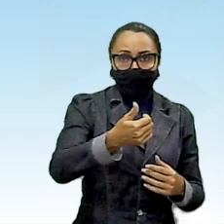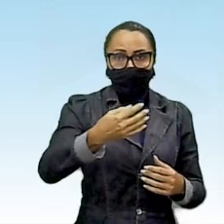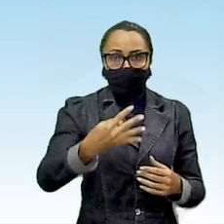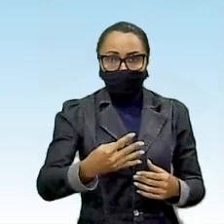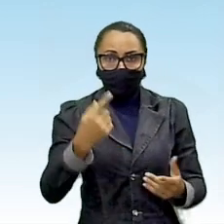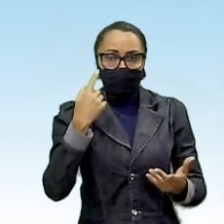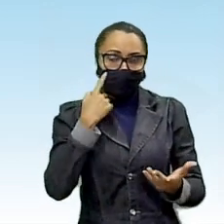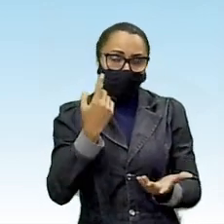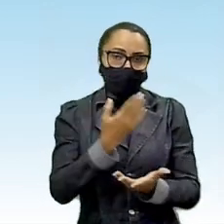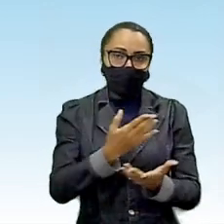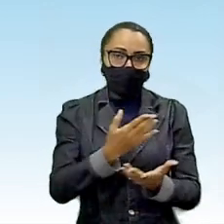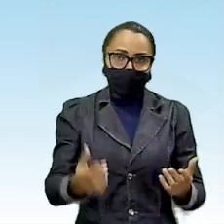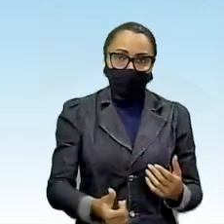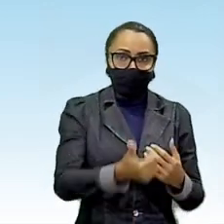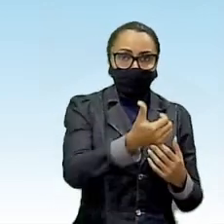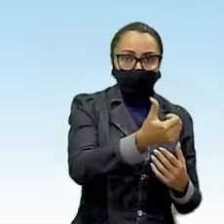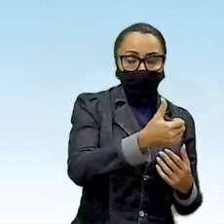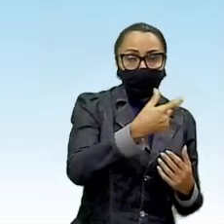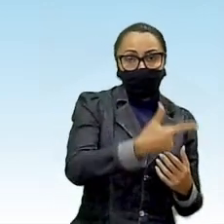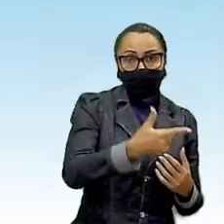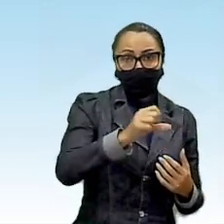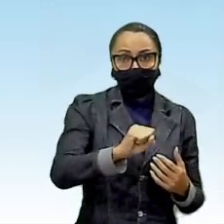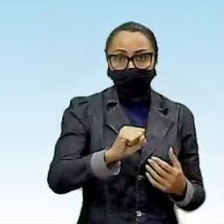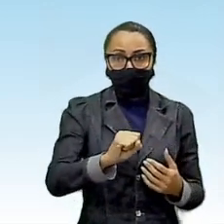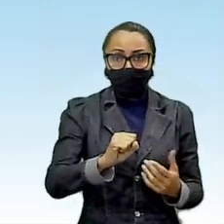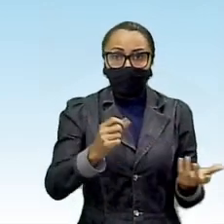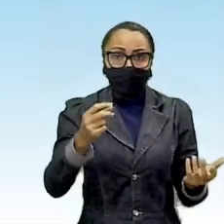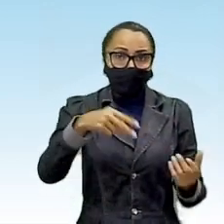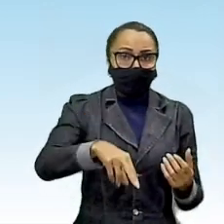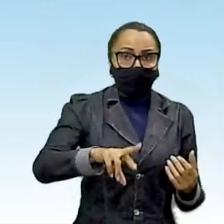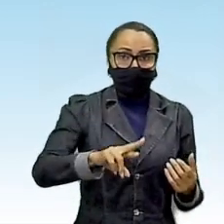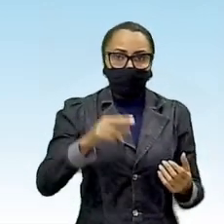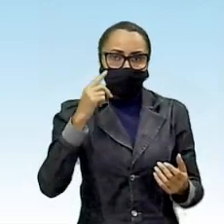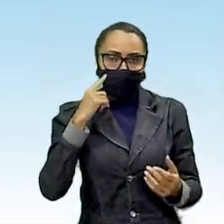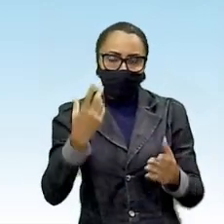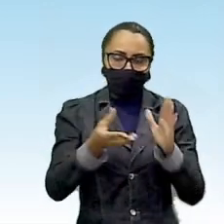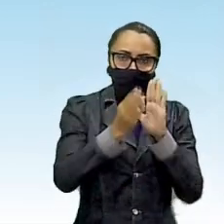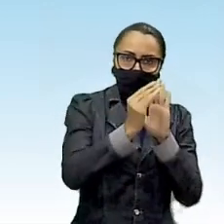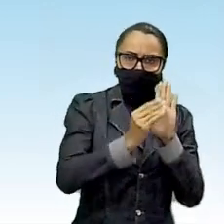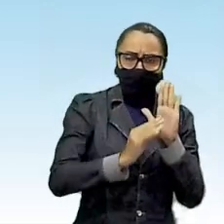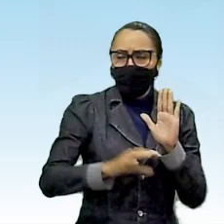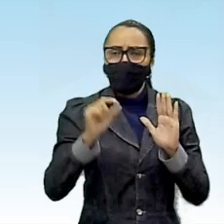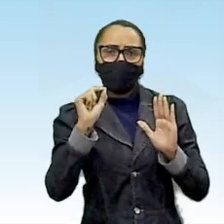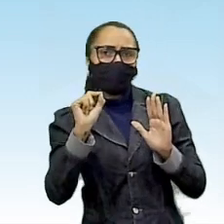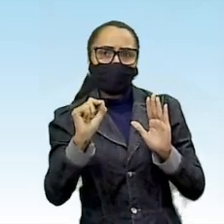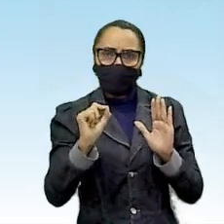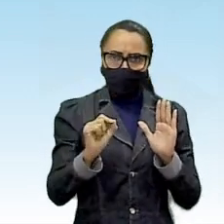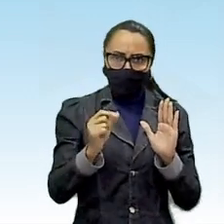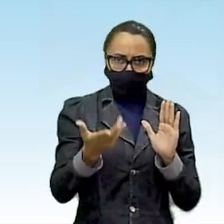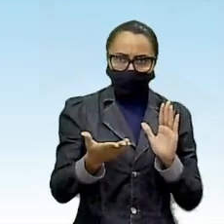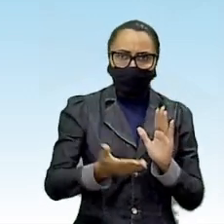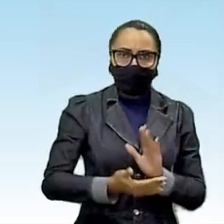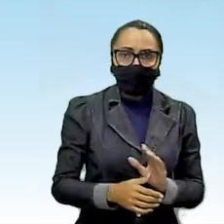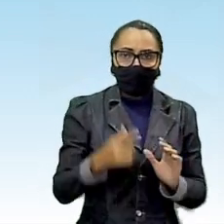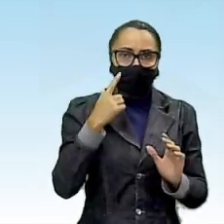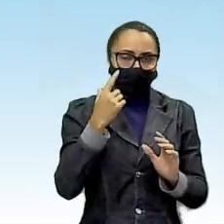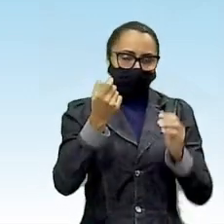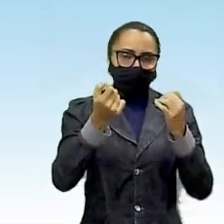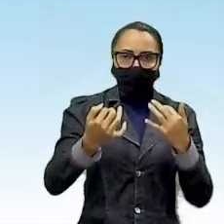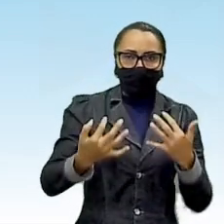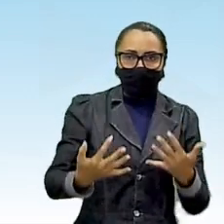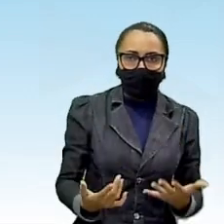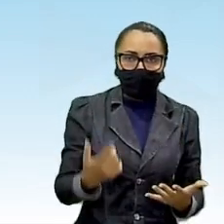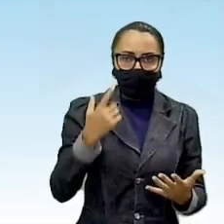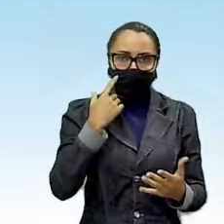foi criadas as 28 NRs. Então, essas NRs, o que seriam essas NRs? A gente fala tanto